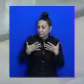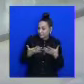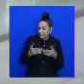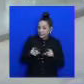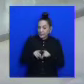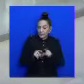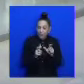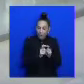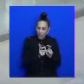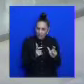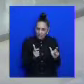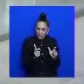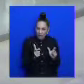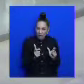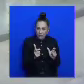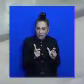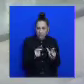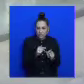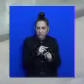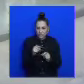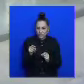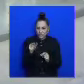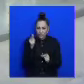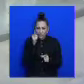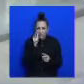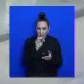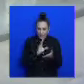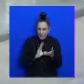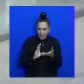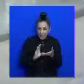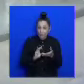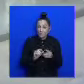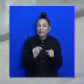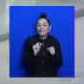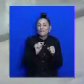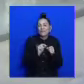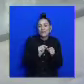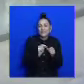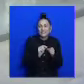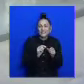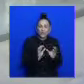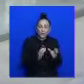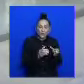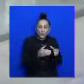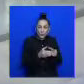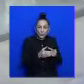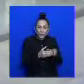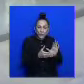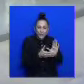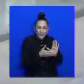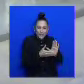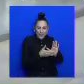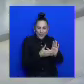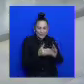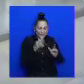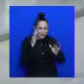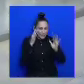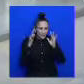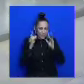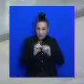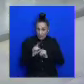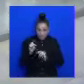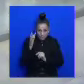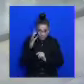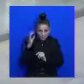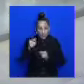e ainda pode aumentar muito, mas muito mesmo, as suas chances de ganhar fazendo um bolão caixa. Já pensou?